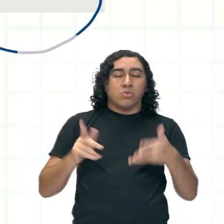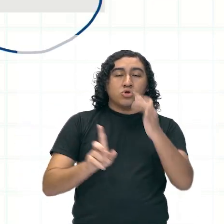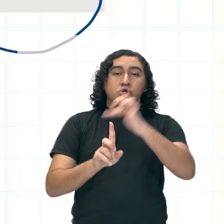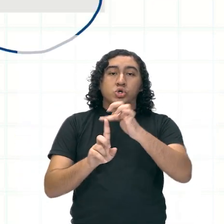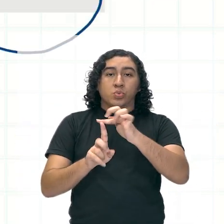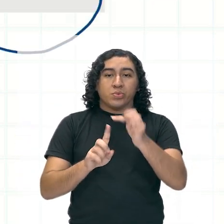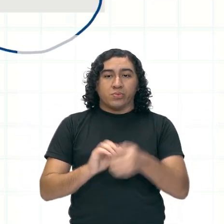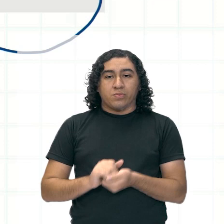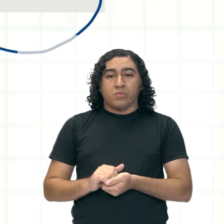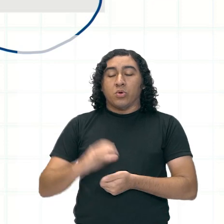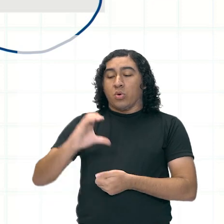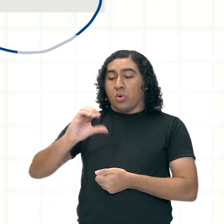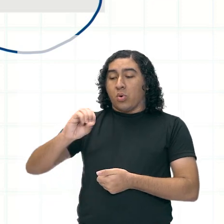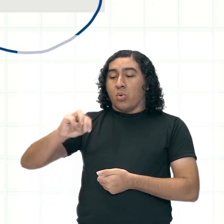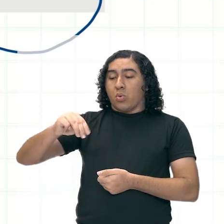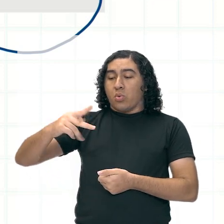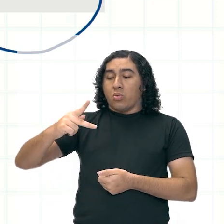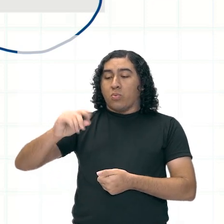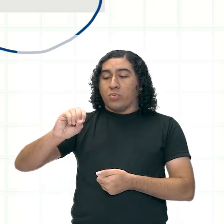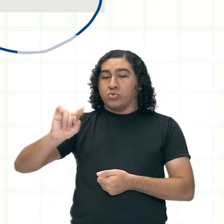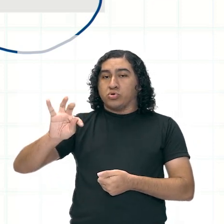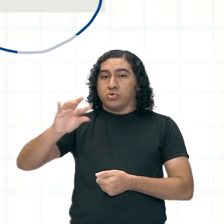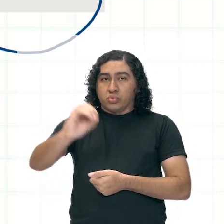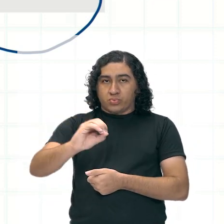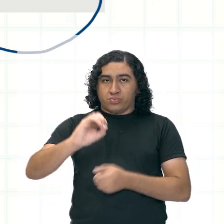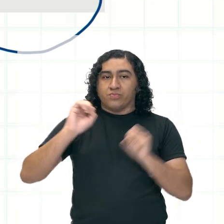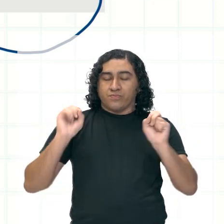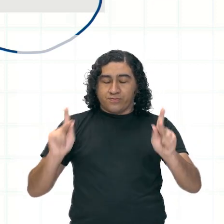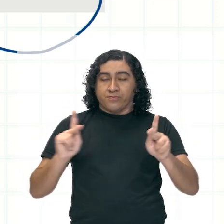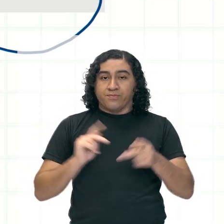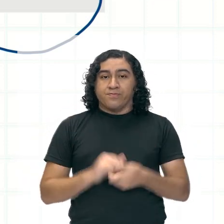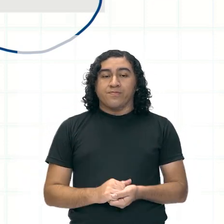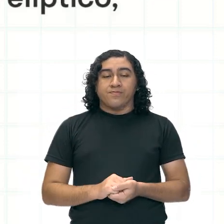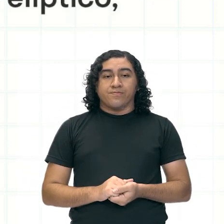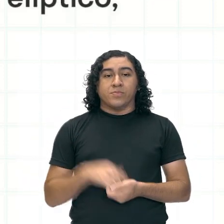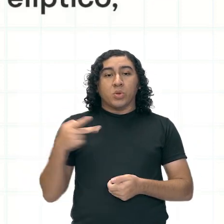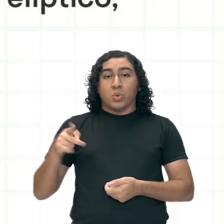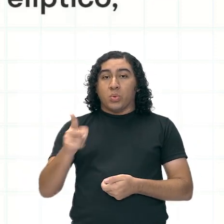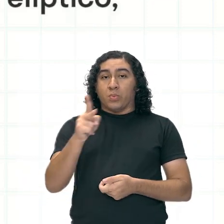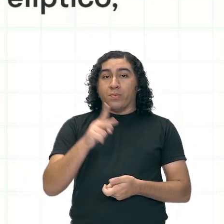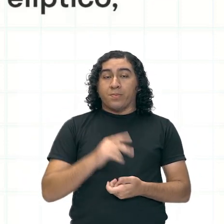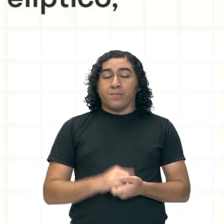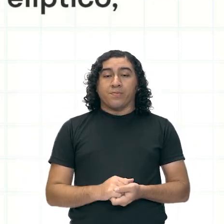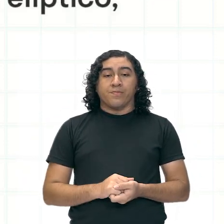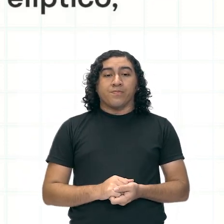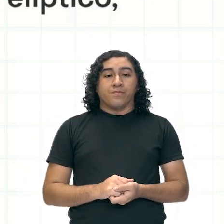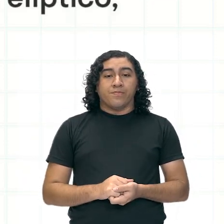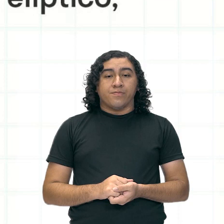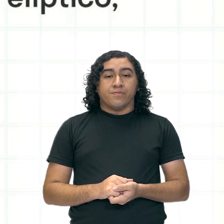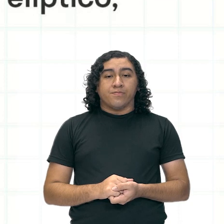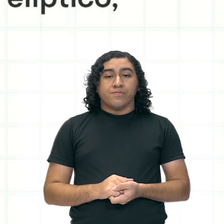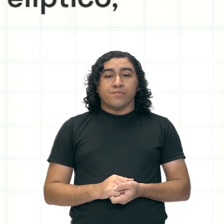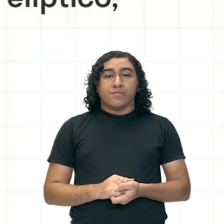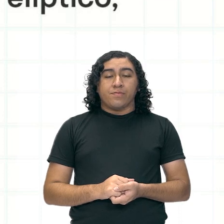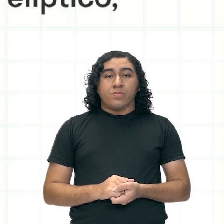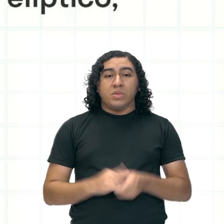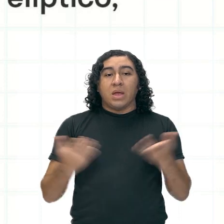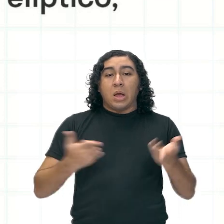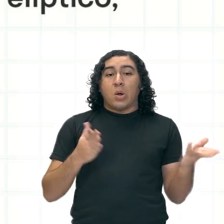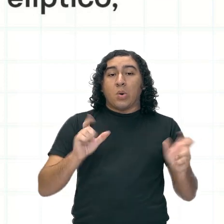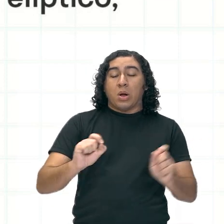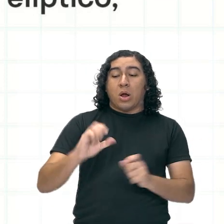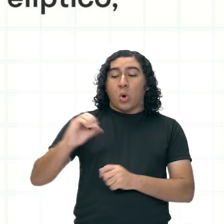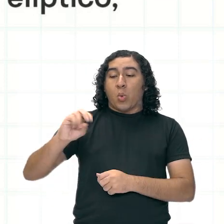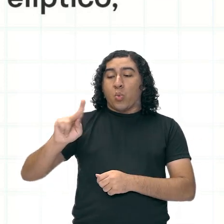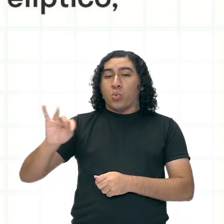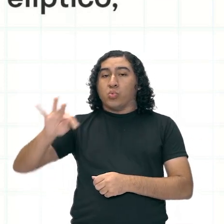tipo composto, a classificação desse sujeito. Ok? Vamos seguir? Agora, chegamos ao sujeito